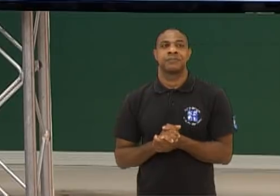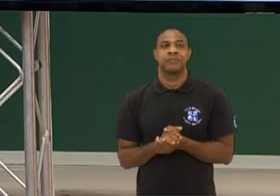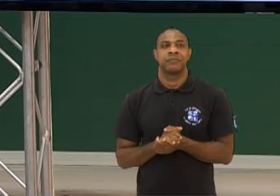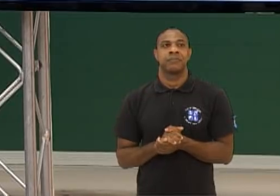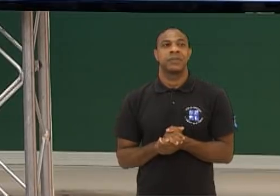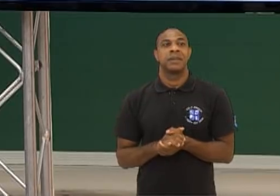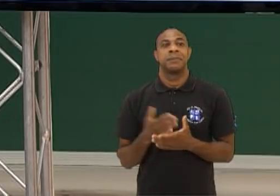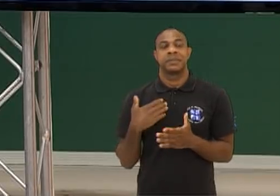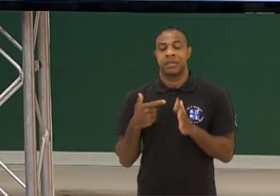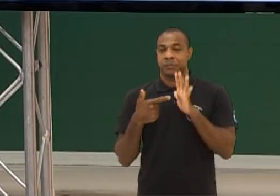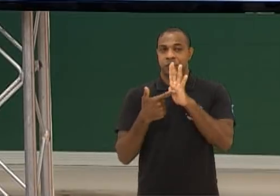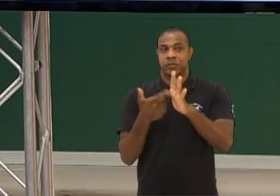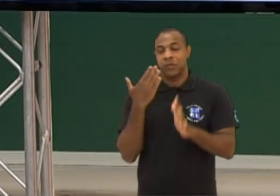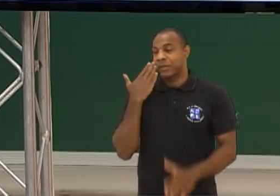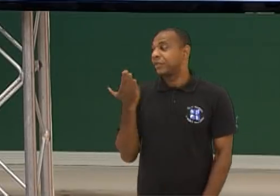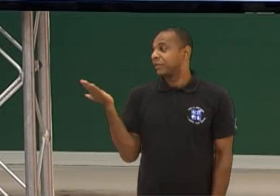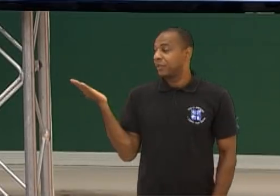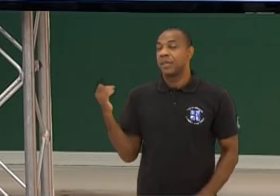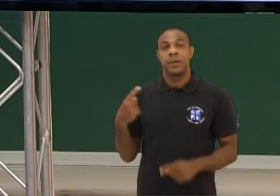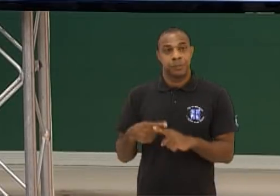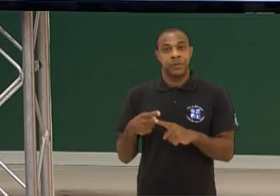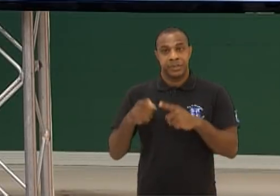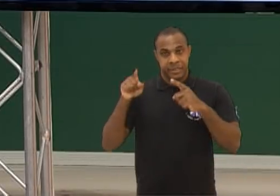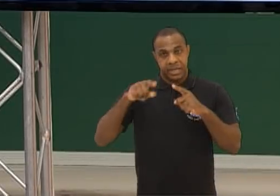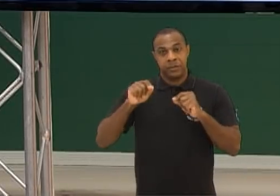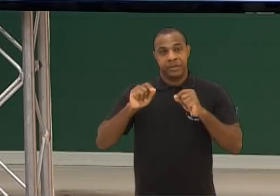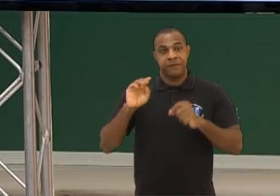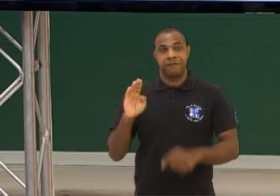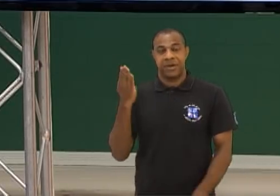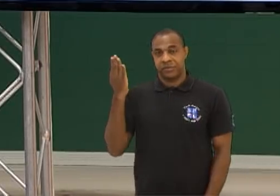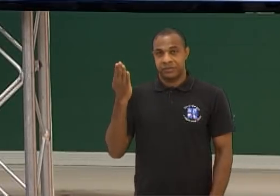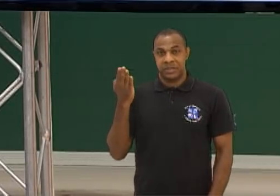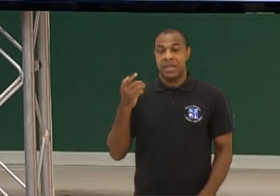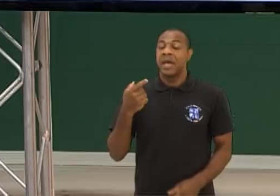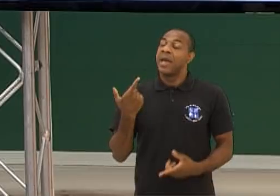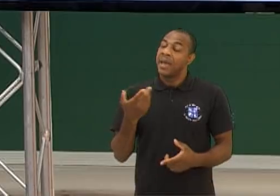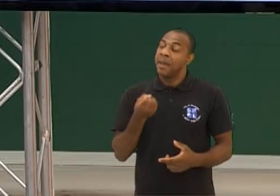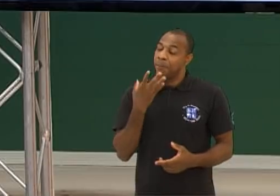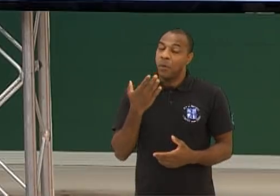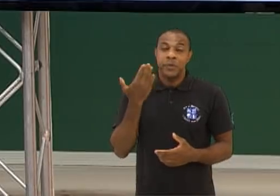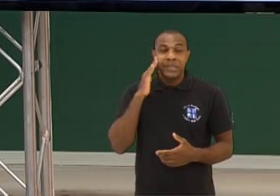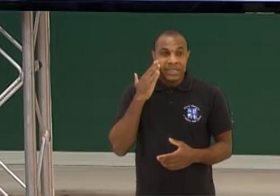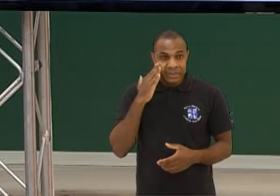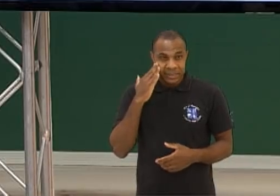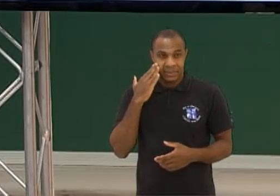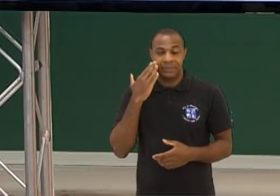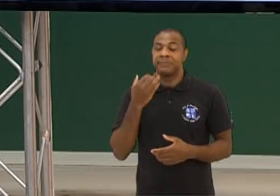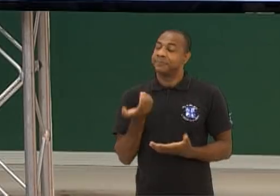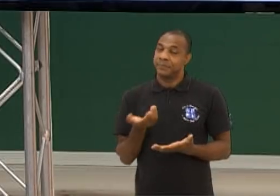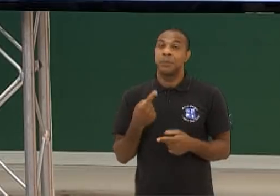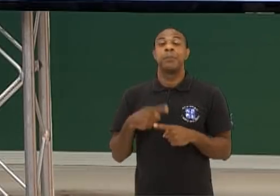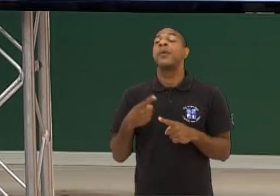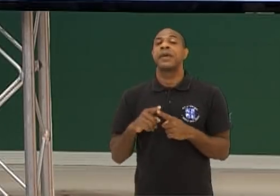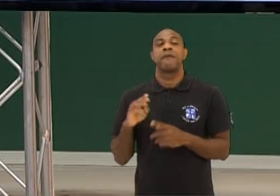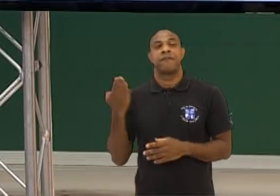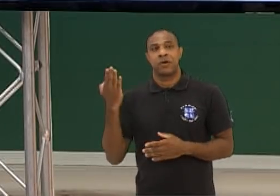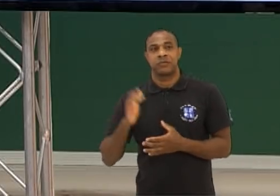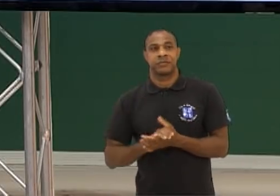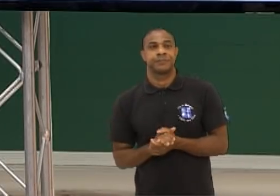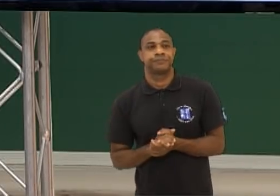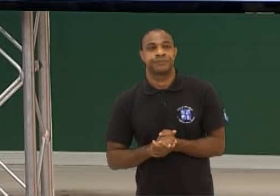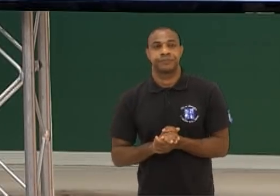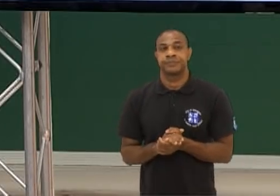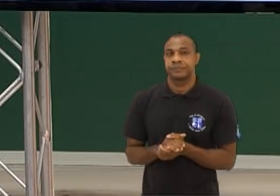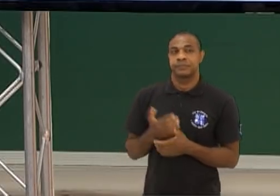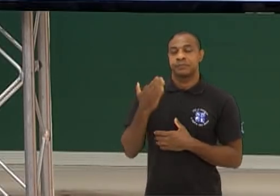ali no quadro, mas eu estou mostrando aqui por que é falso. É sempre bom entender o porquê das coisas, tá? Então, o menos 6 é a resposta,